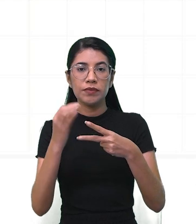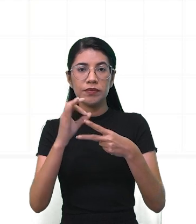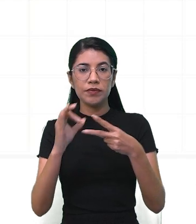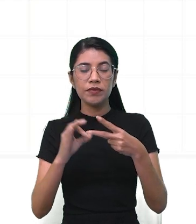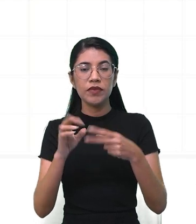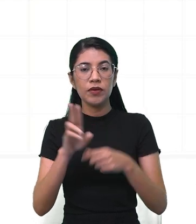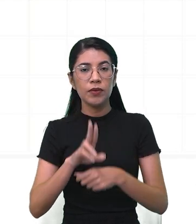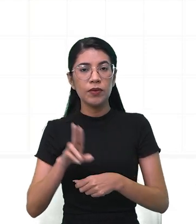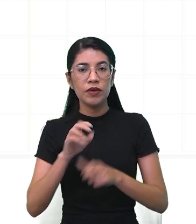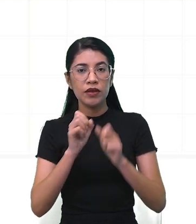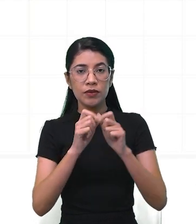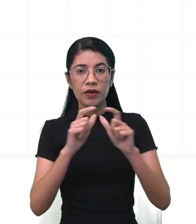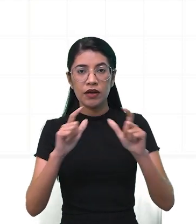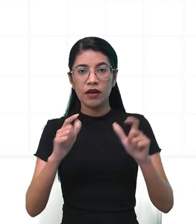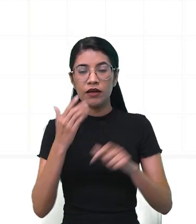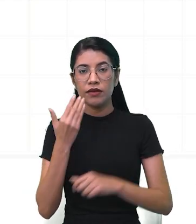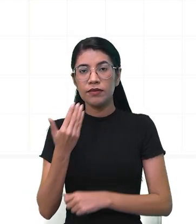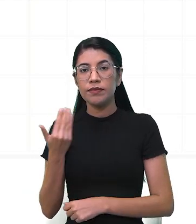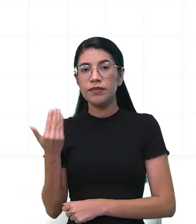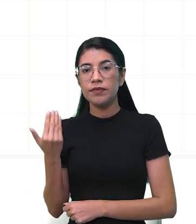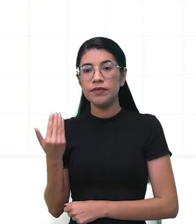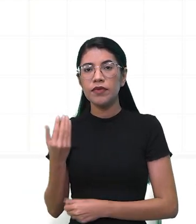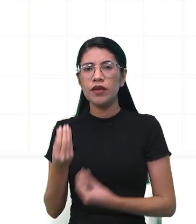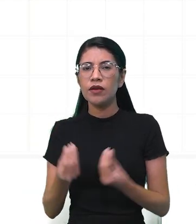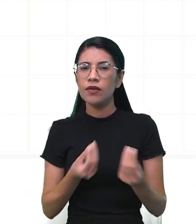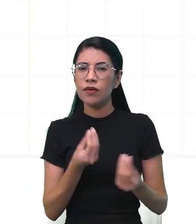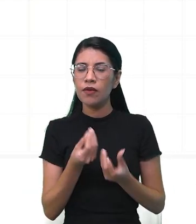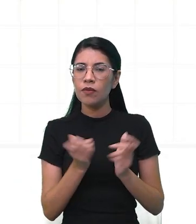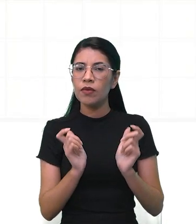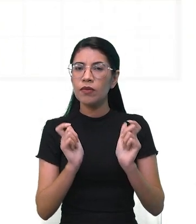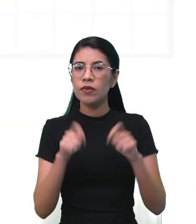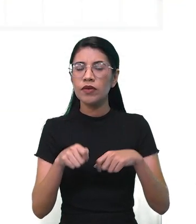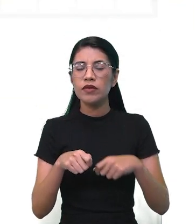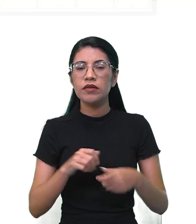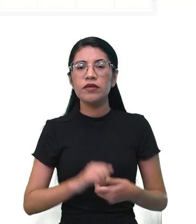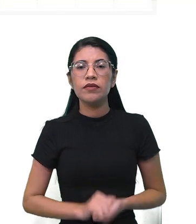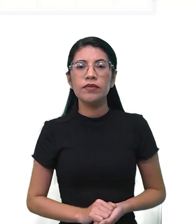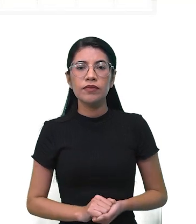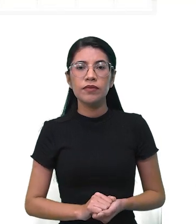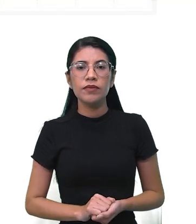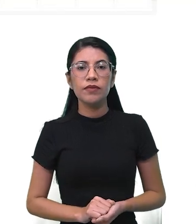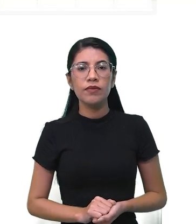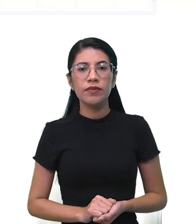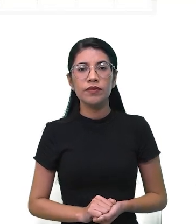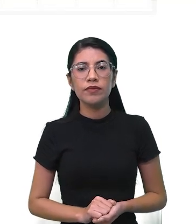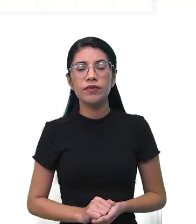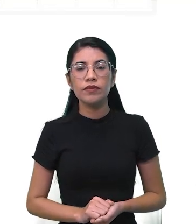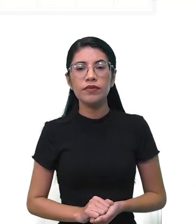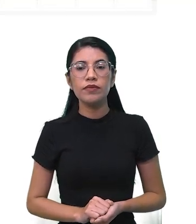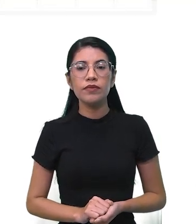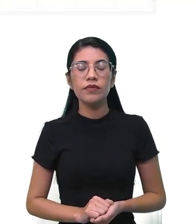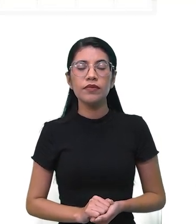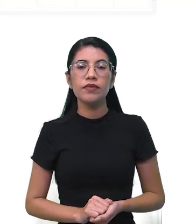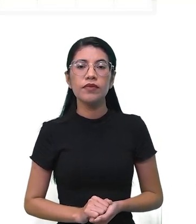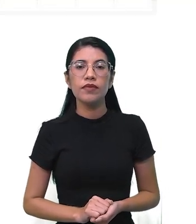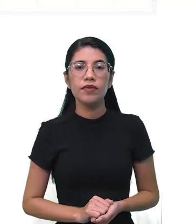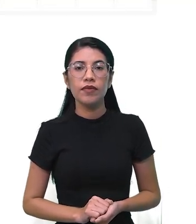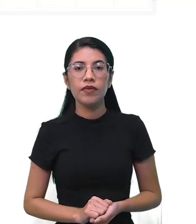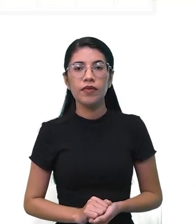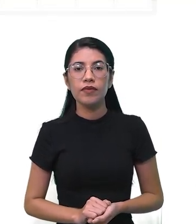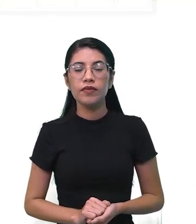através dessa relação. Como assim, professor? Veja, Eu tenho aqui, por